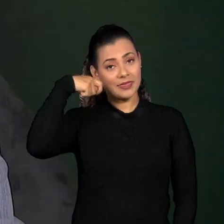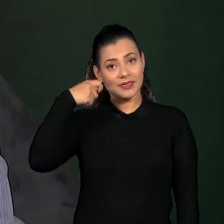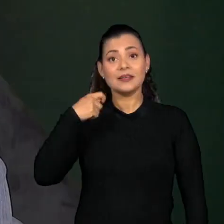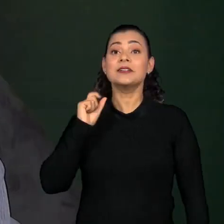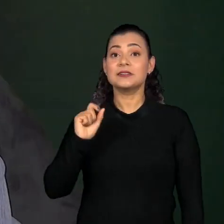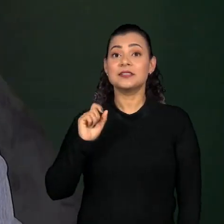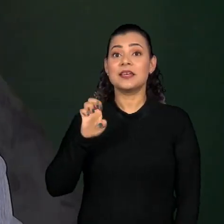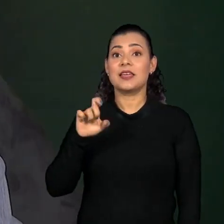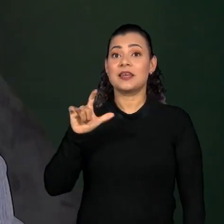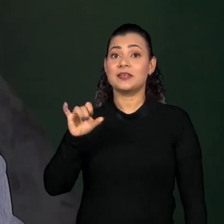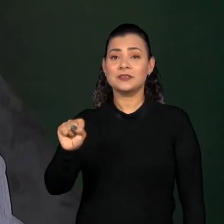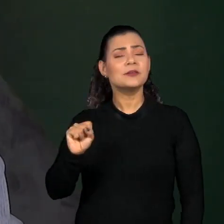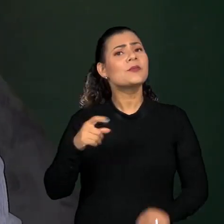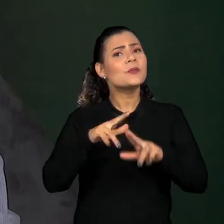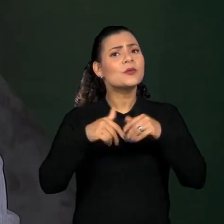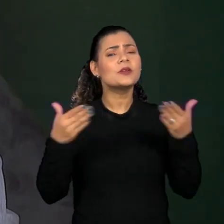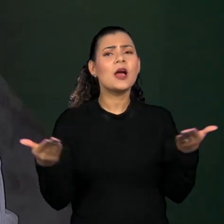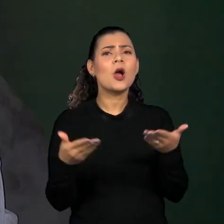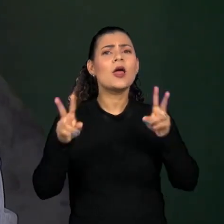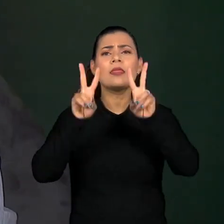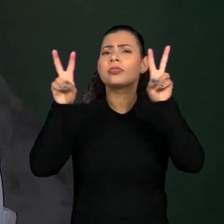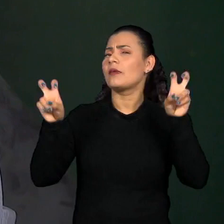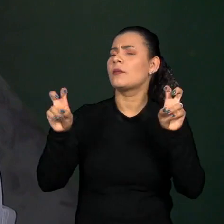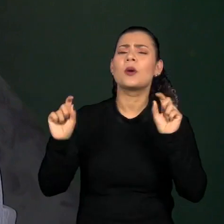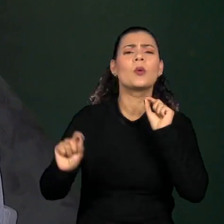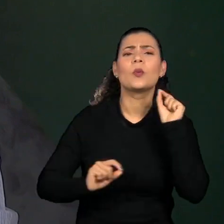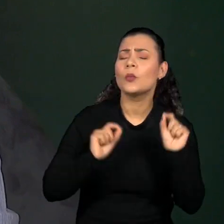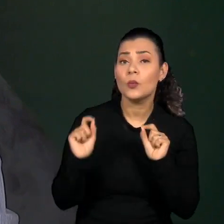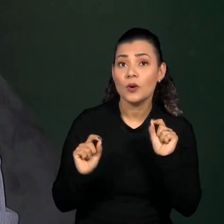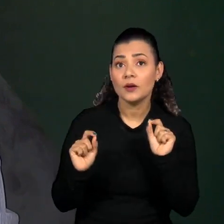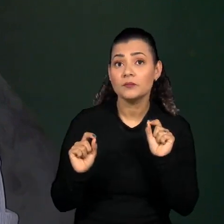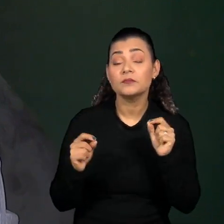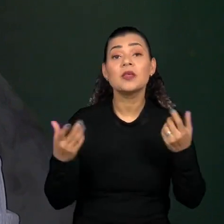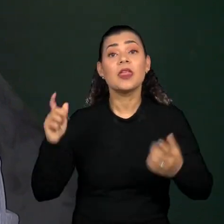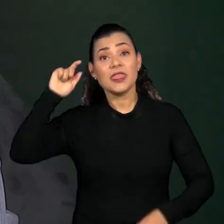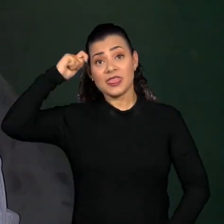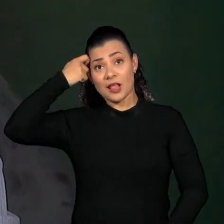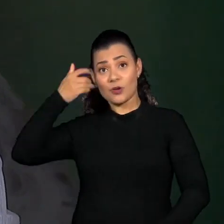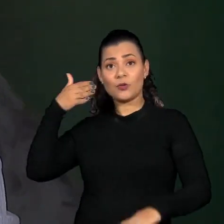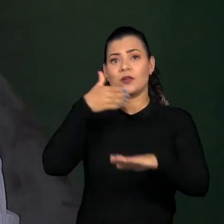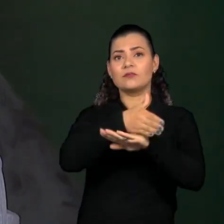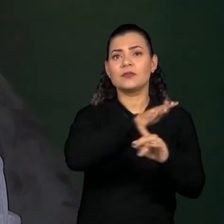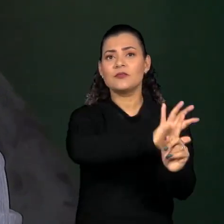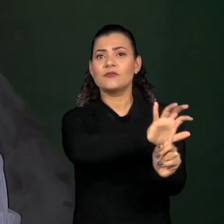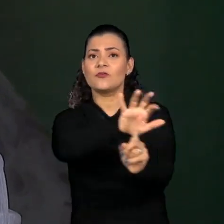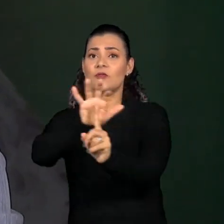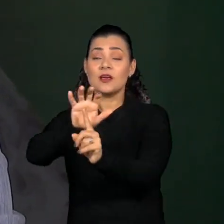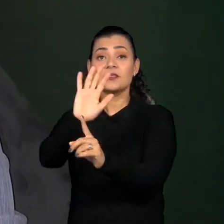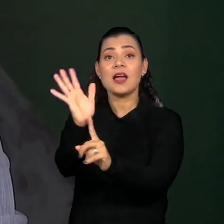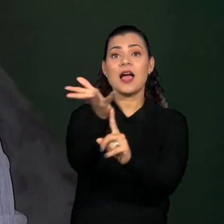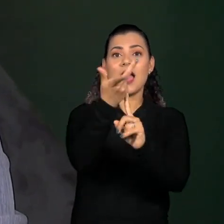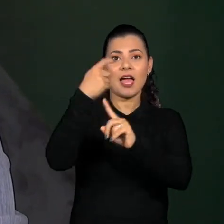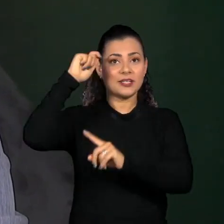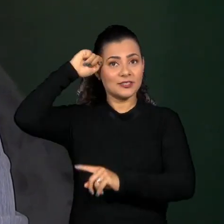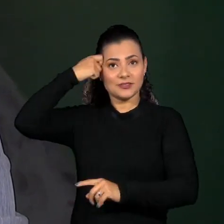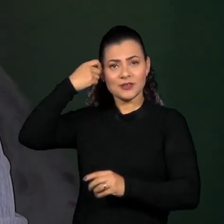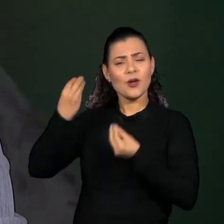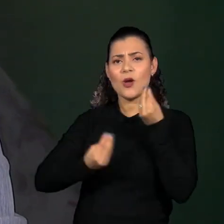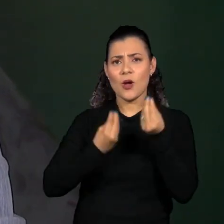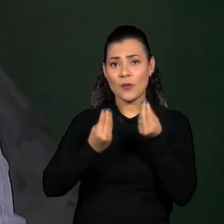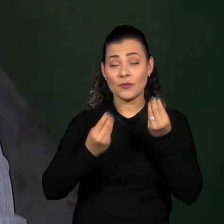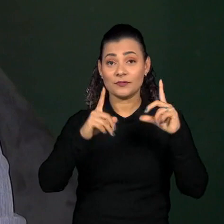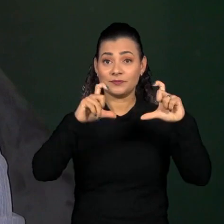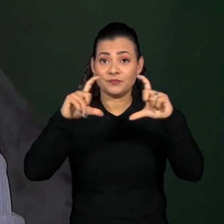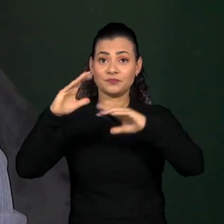Tema hoje, qual tem sido o espaço do negro e a sua influência na arte brasileira? Vamos conhecer o trabalho do